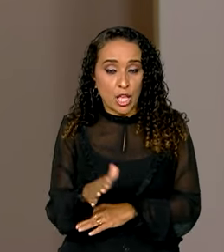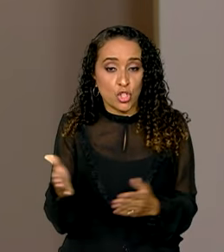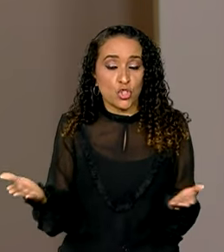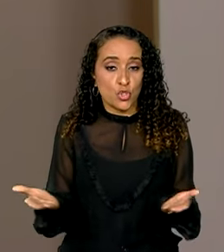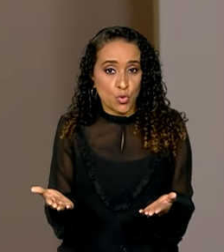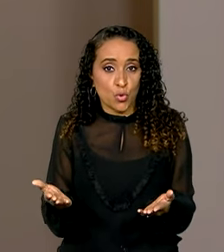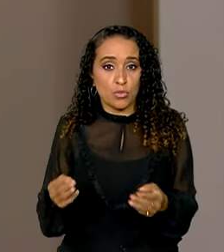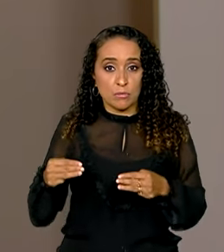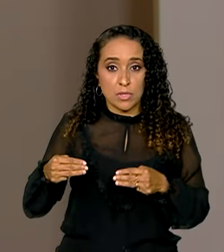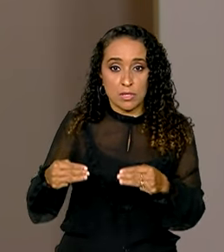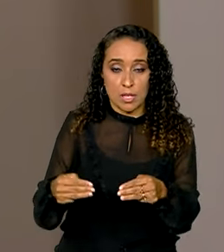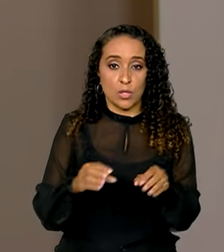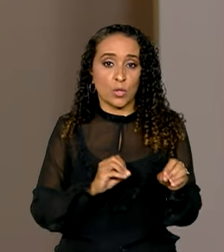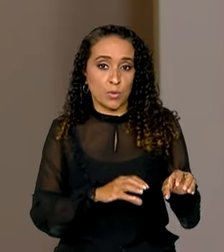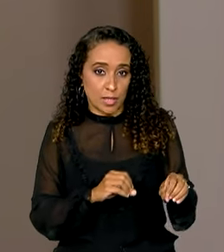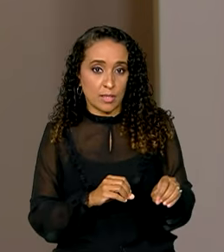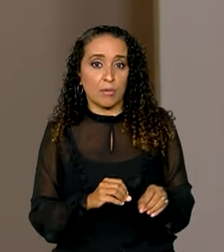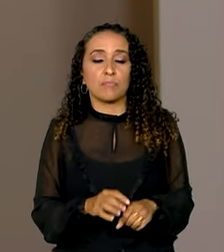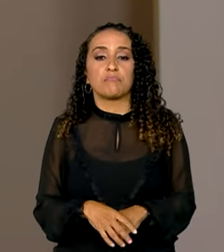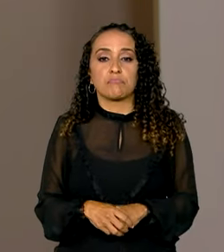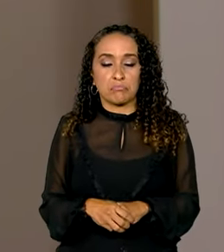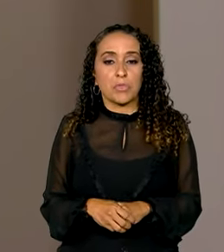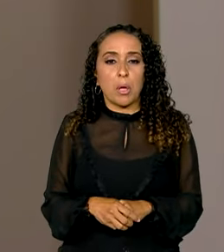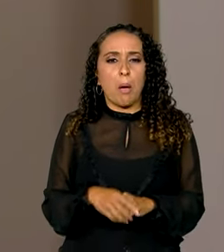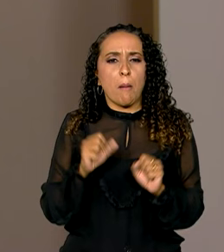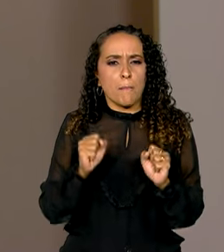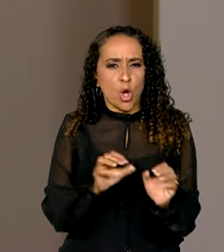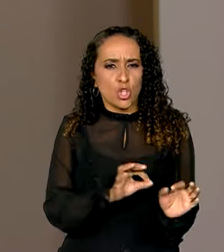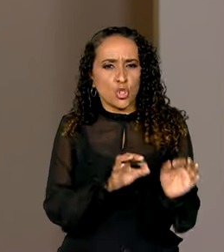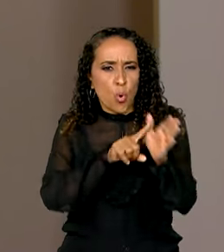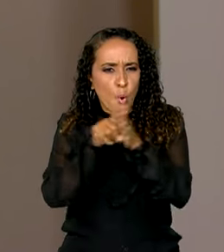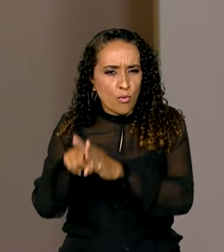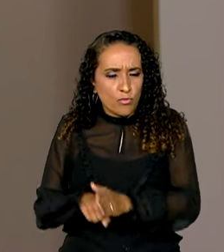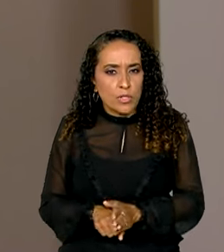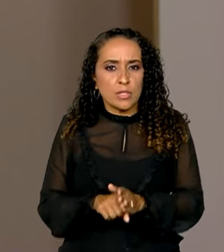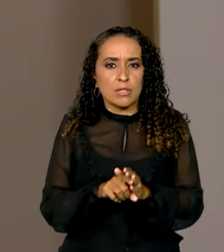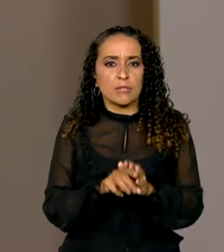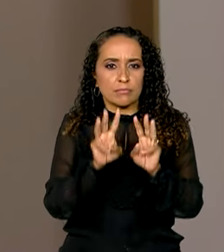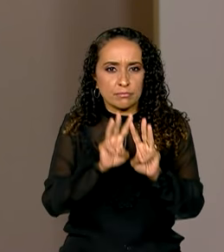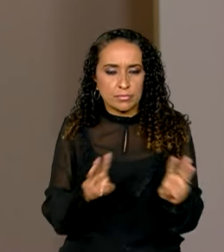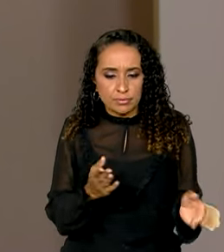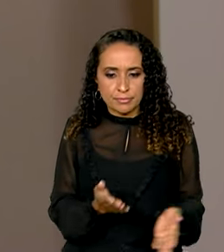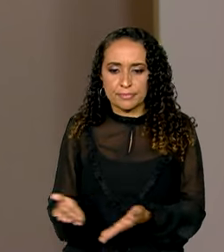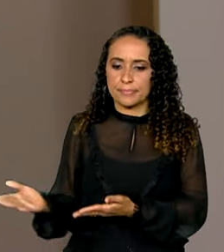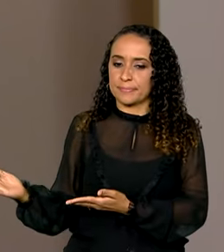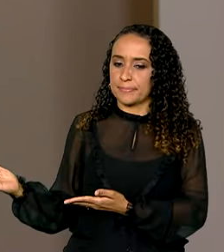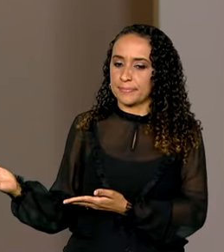de hoje pelo Ministério da Educação e podem ser consultados no endereço que aparece aí na sua tela.